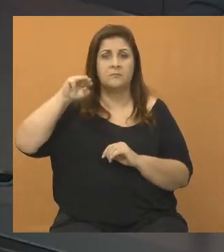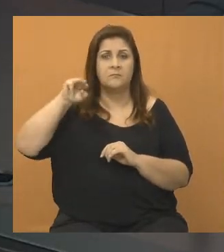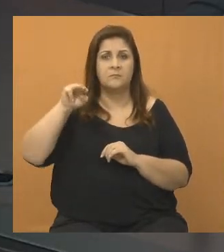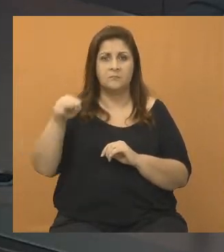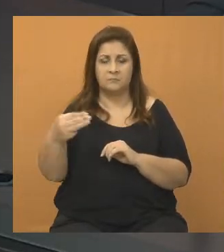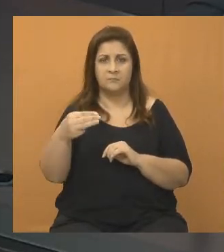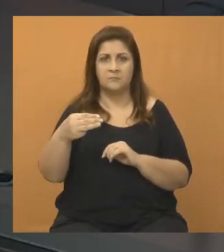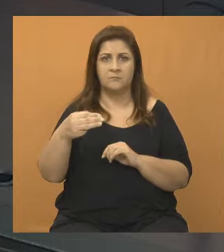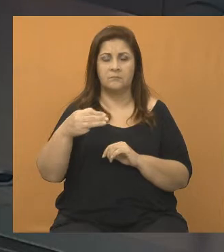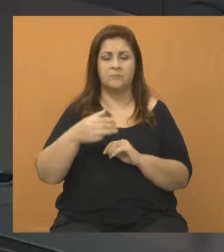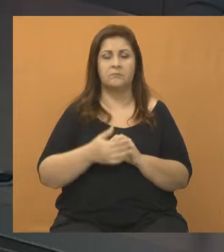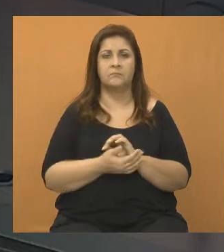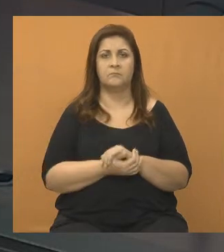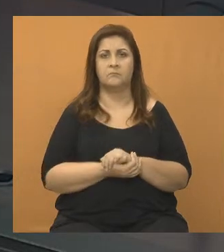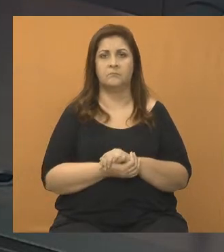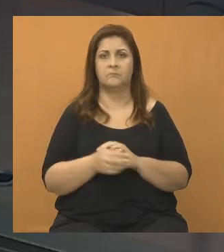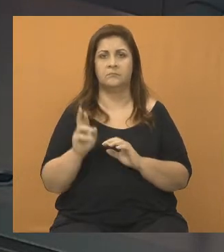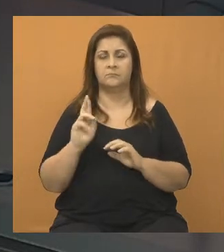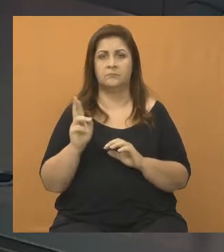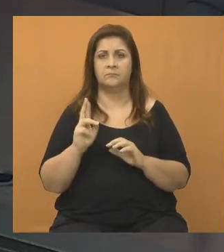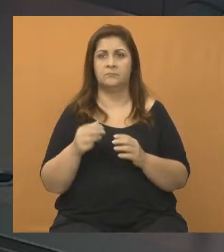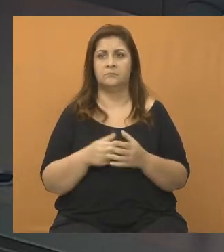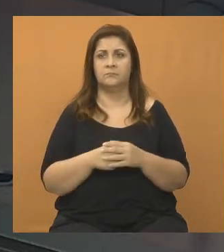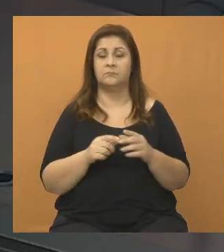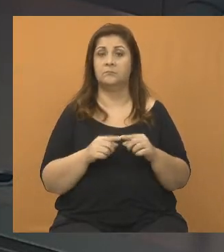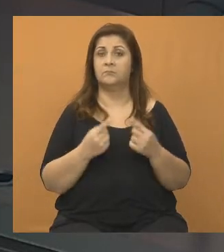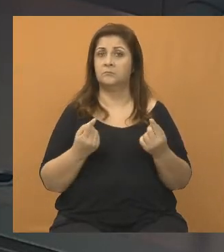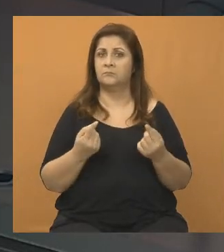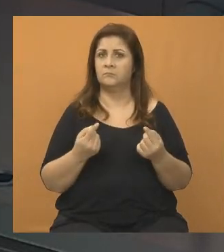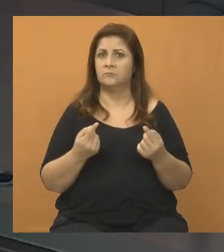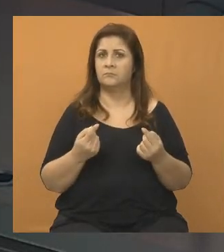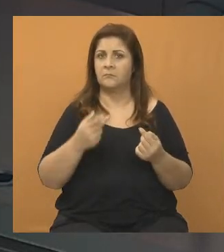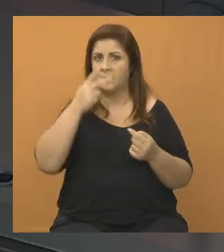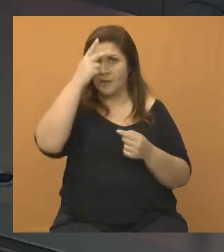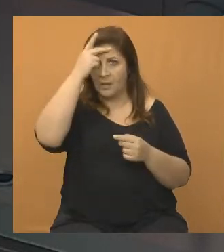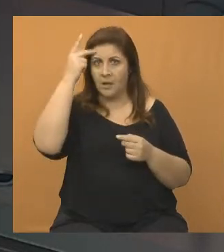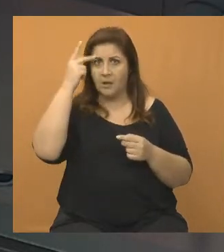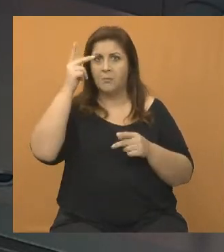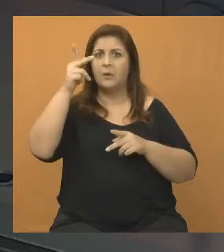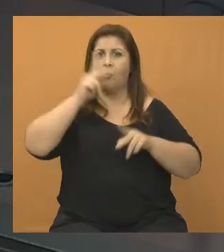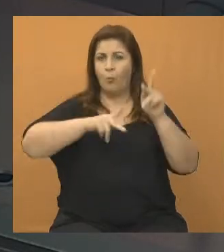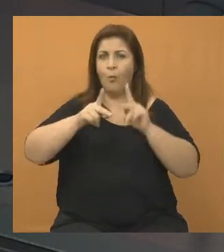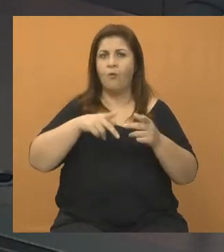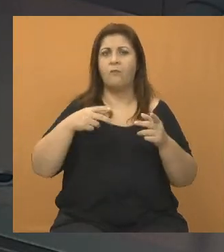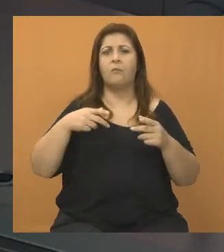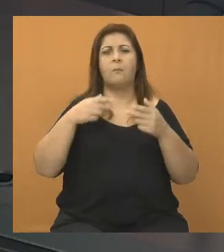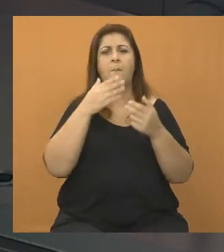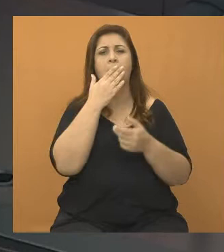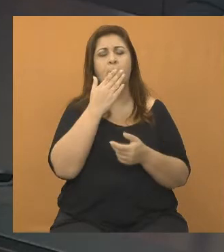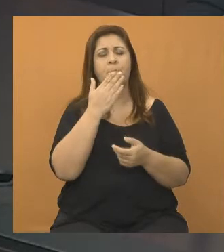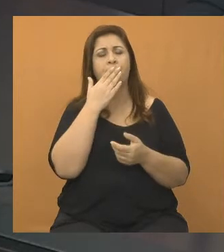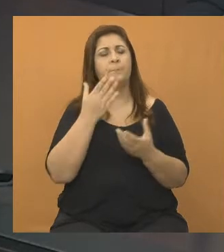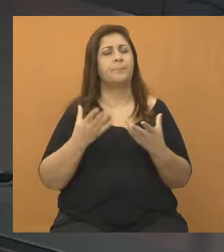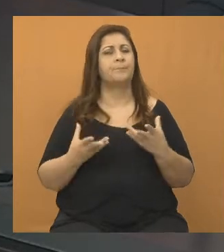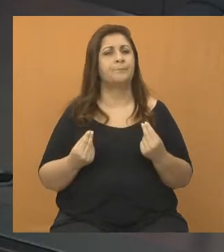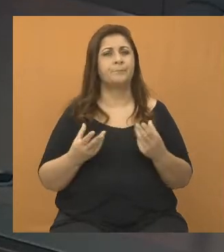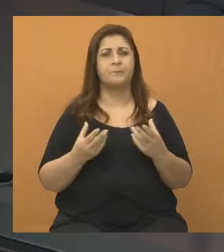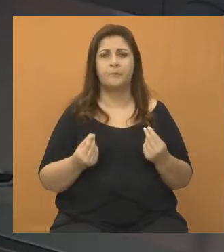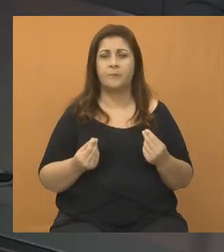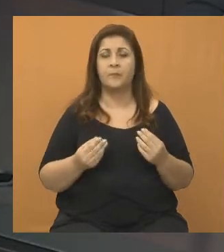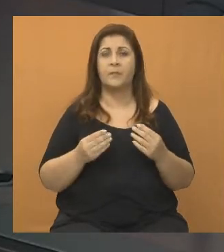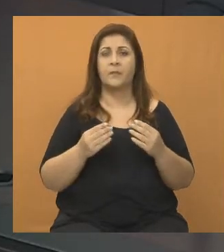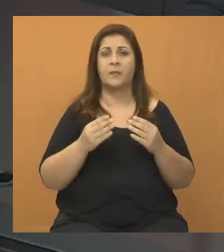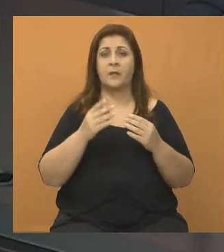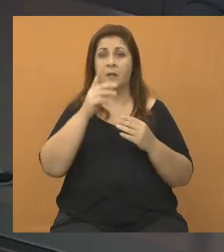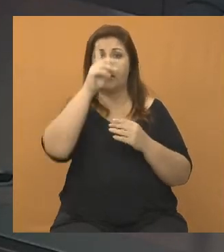213.737.000 reais, né? Mas a gente é cobrado muito pela população com relação à Santa Casa,